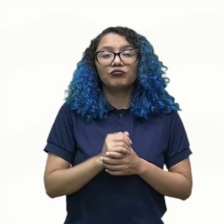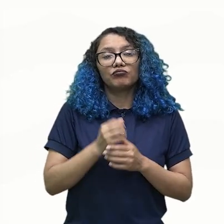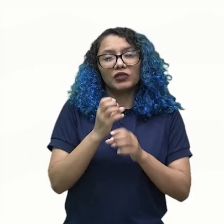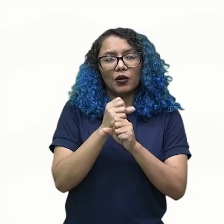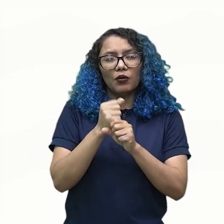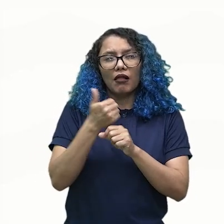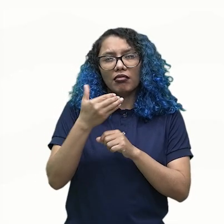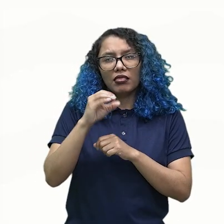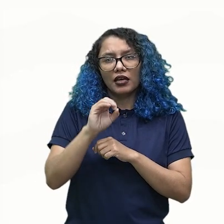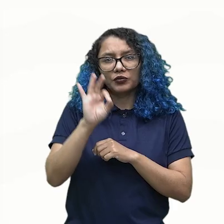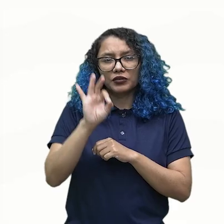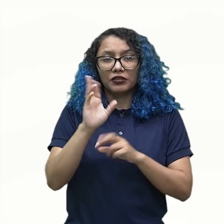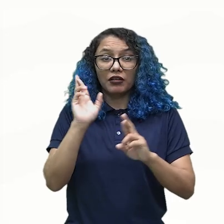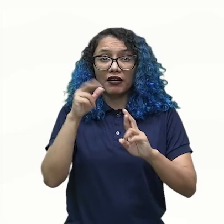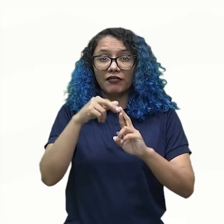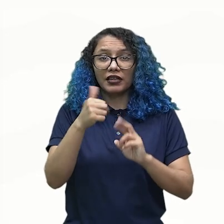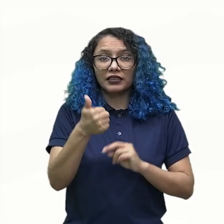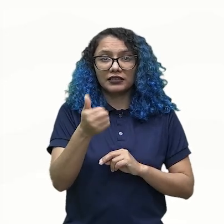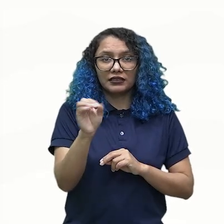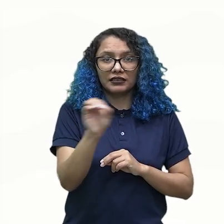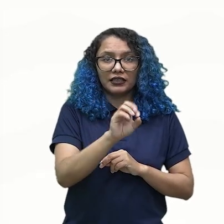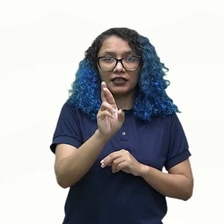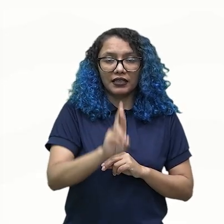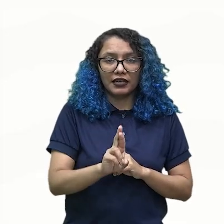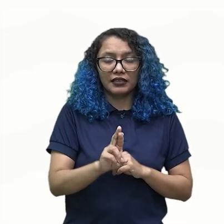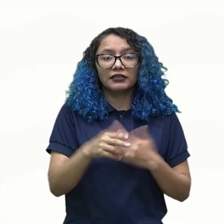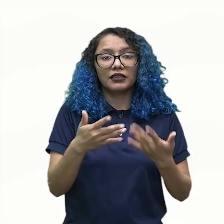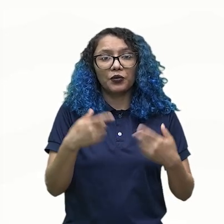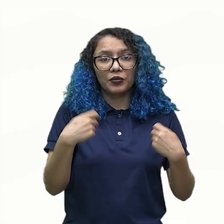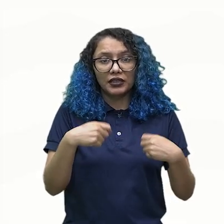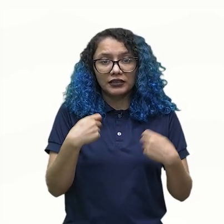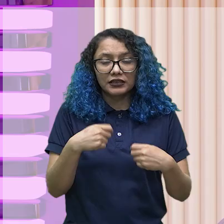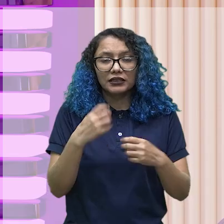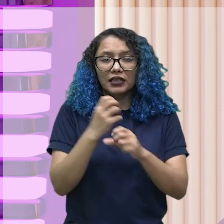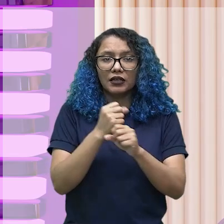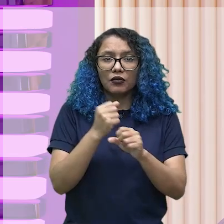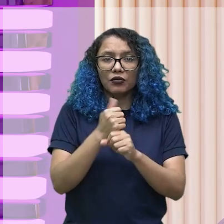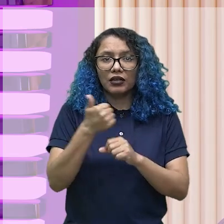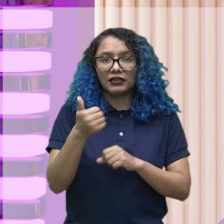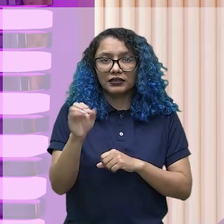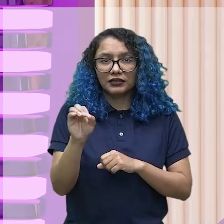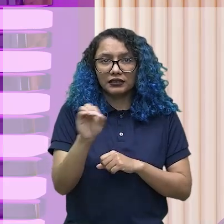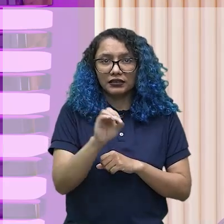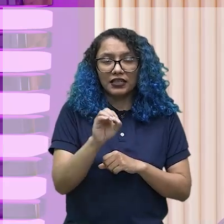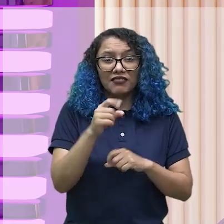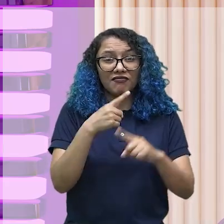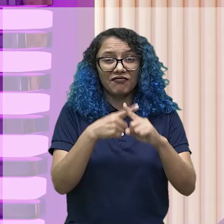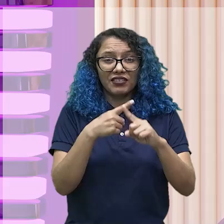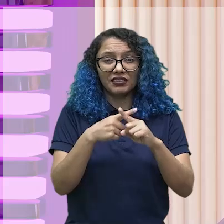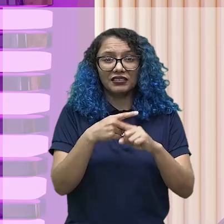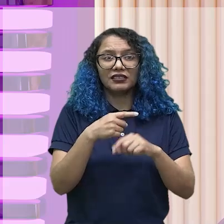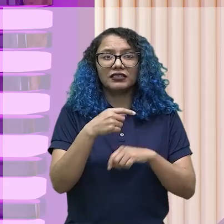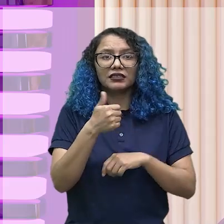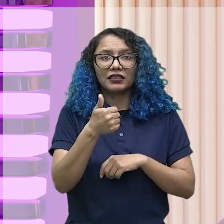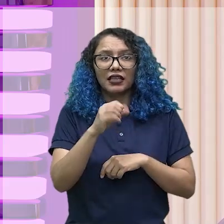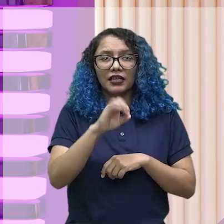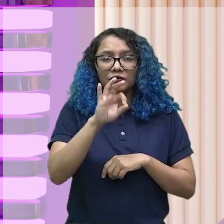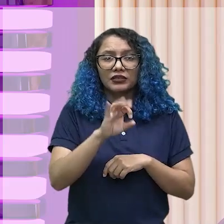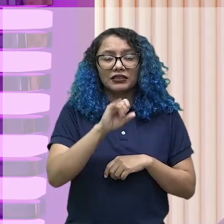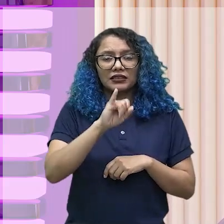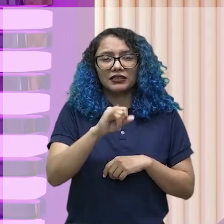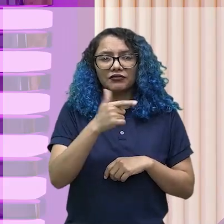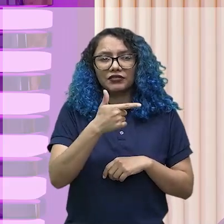100. Então, você vai calcular 100 vezes os 10%. Se eu estivesse calculando 23%